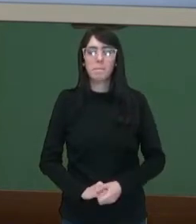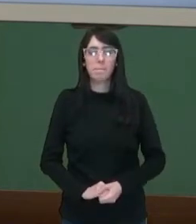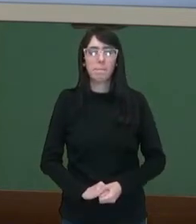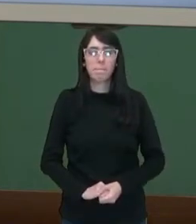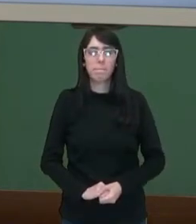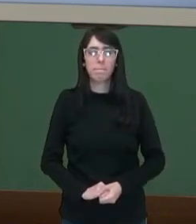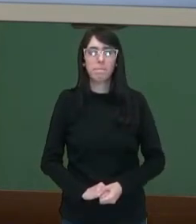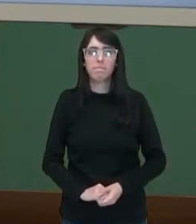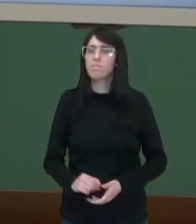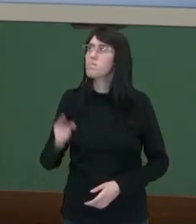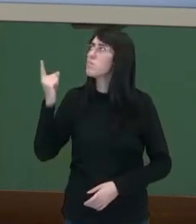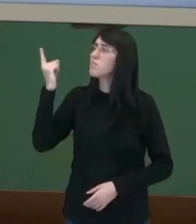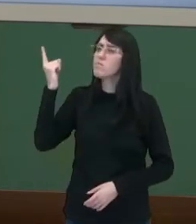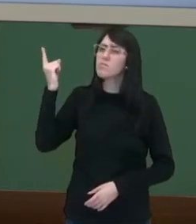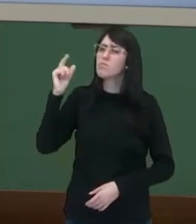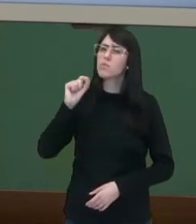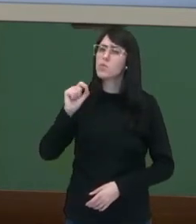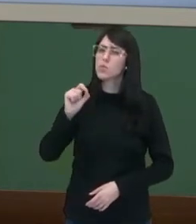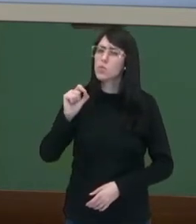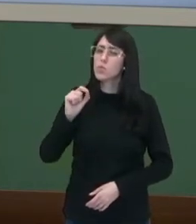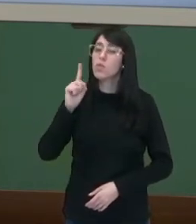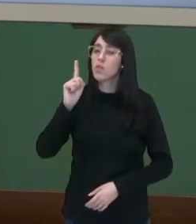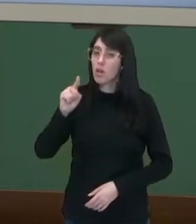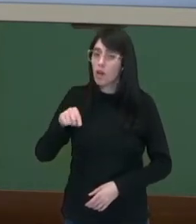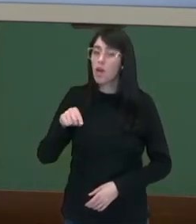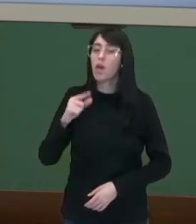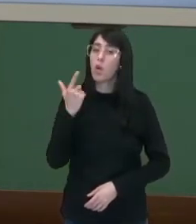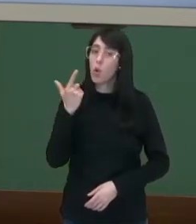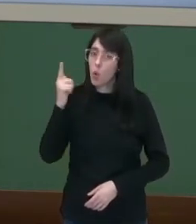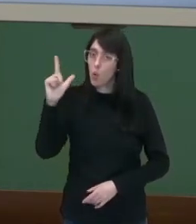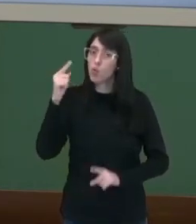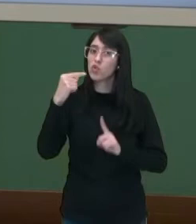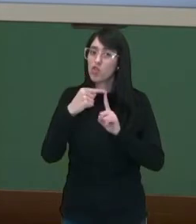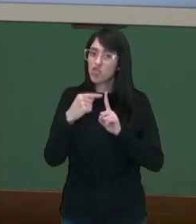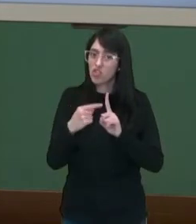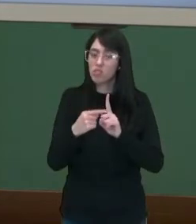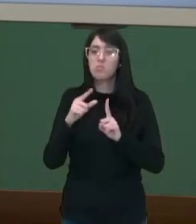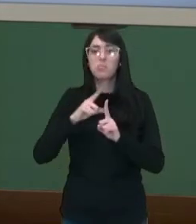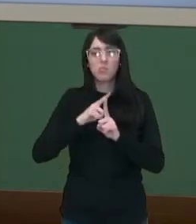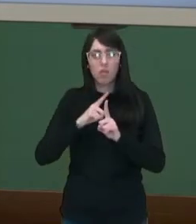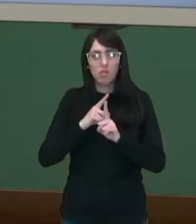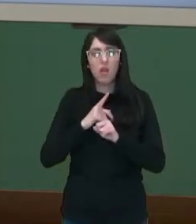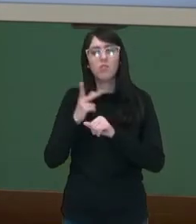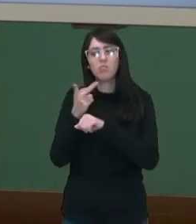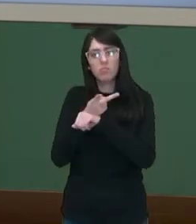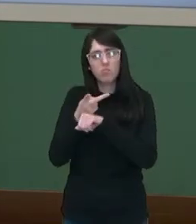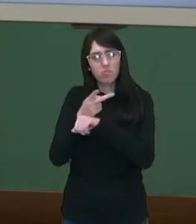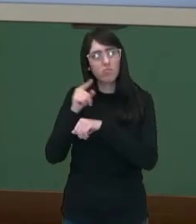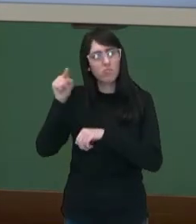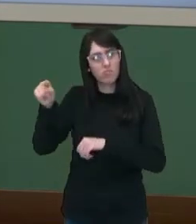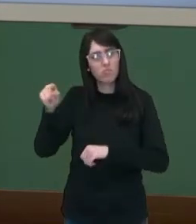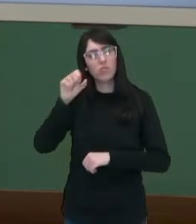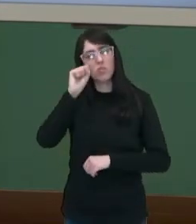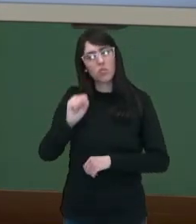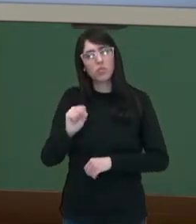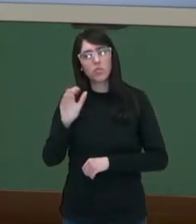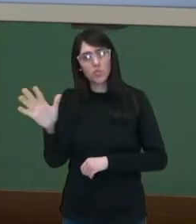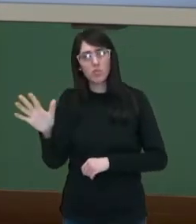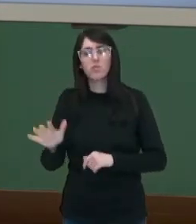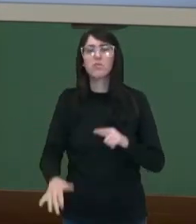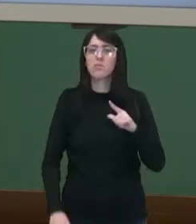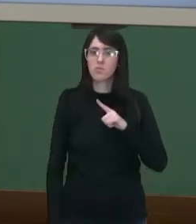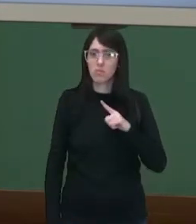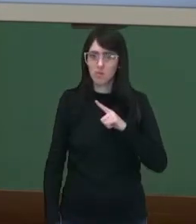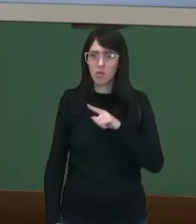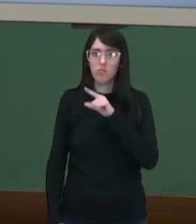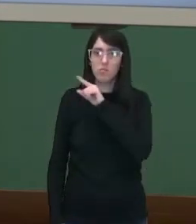E o manganês? O manganês é outro recurso mineral também explorado na região Sudeste, extraído na